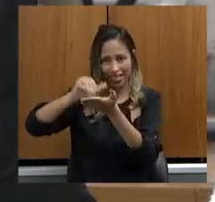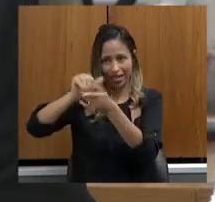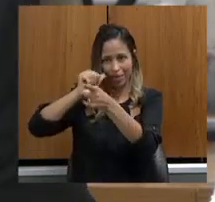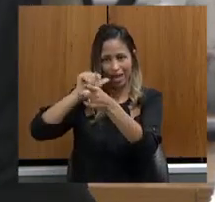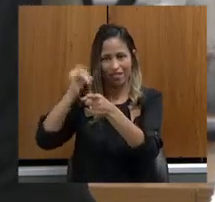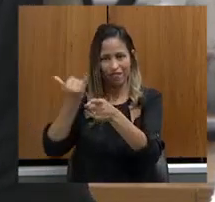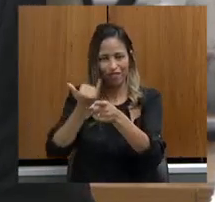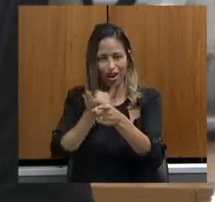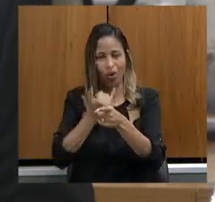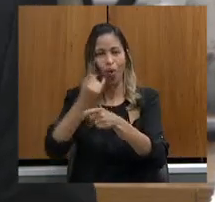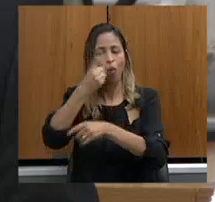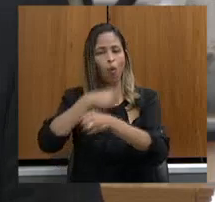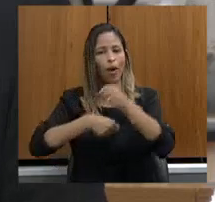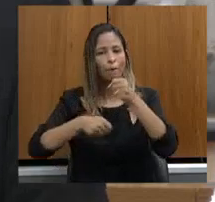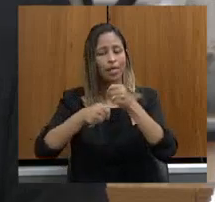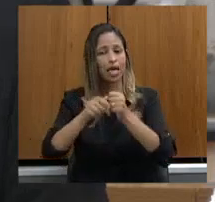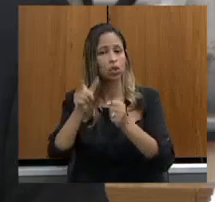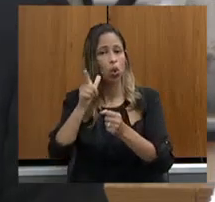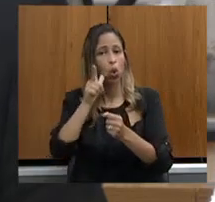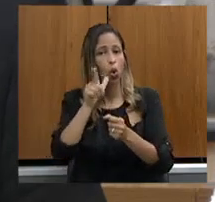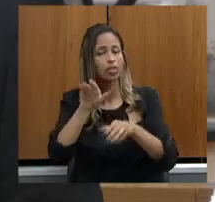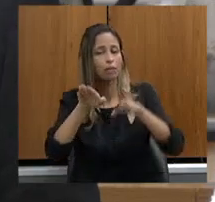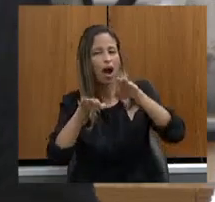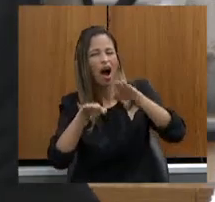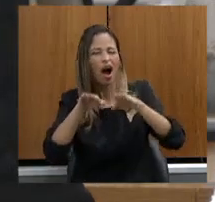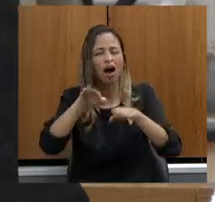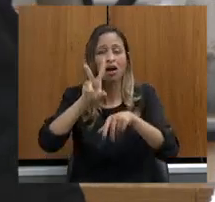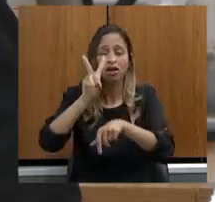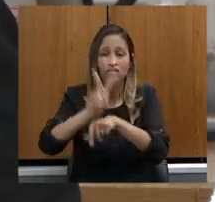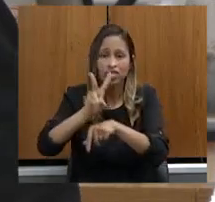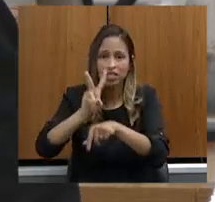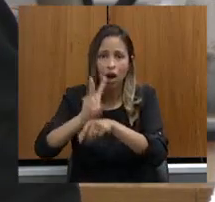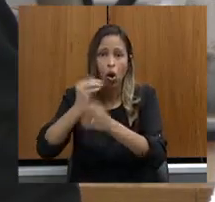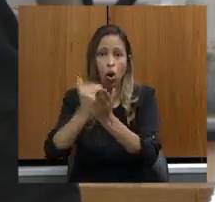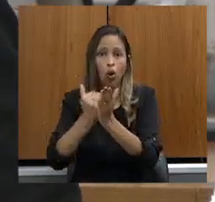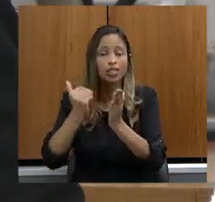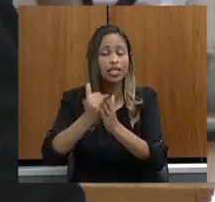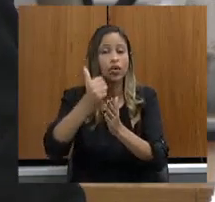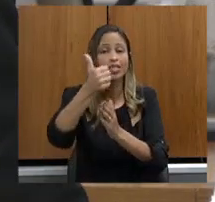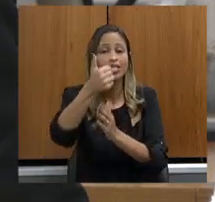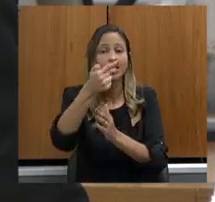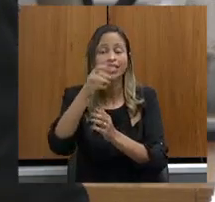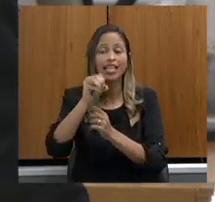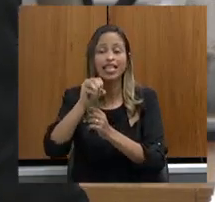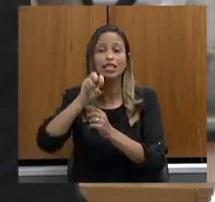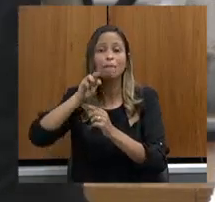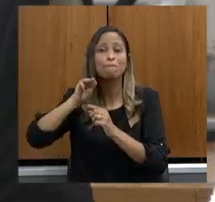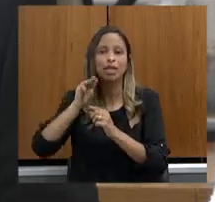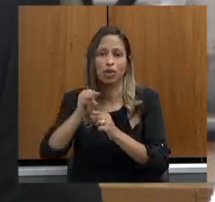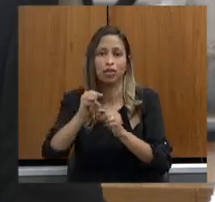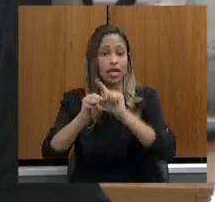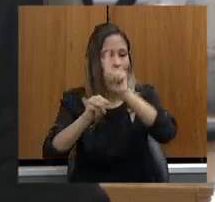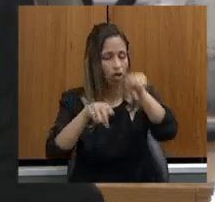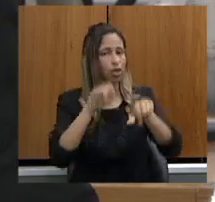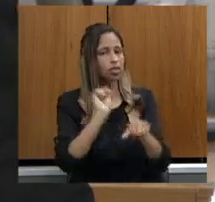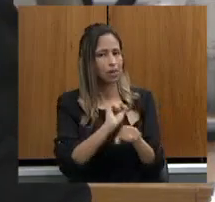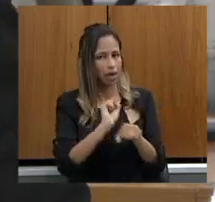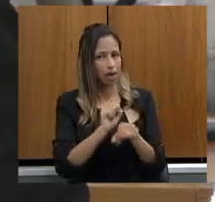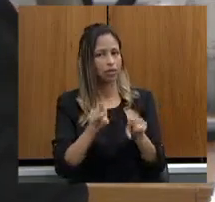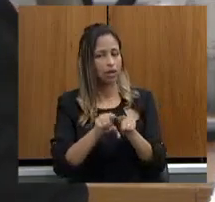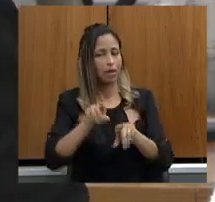já o ano passado alcançamos equilíbrio fiscal de 103 milhões temos expectativa também